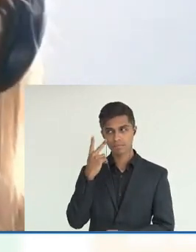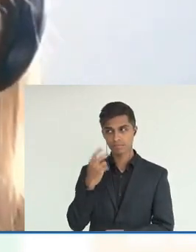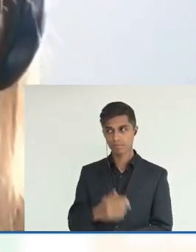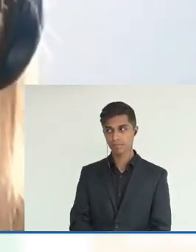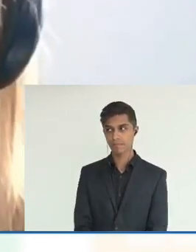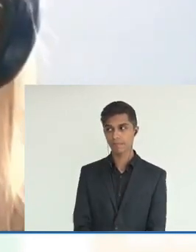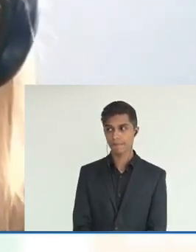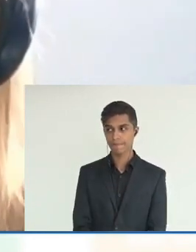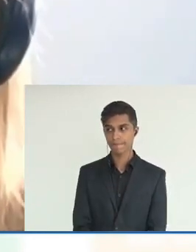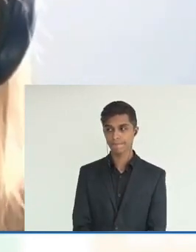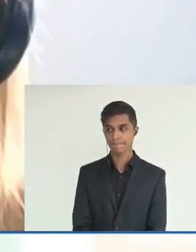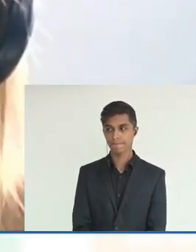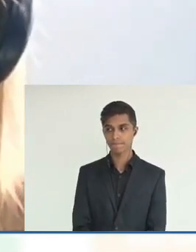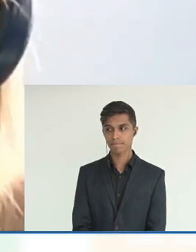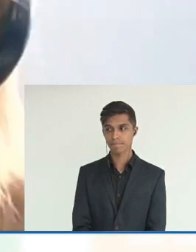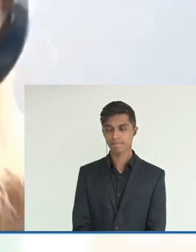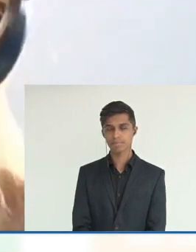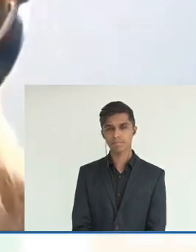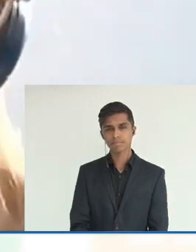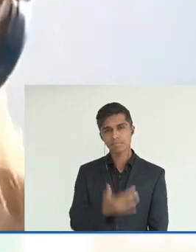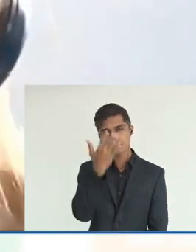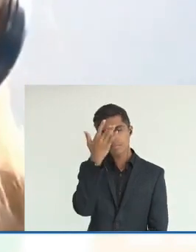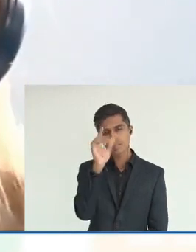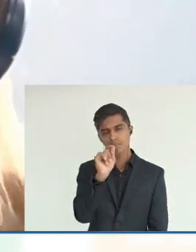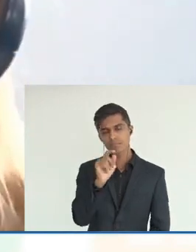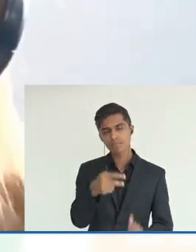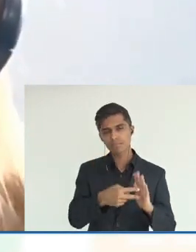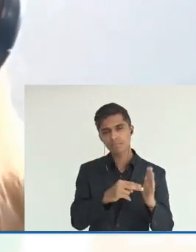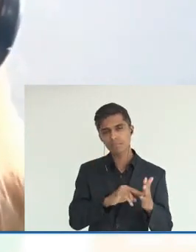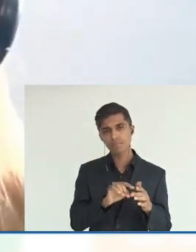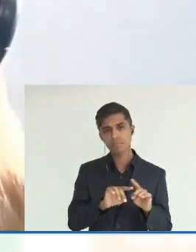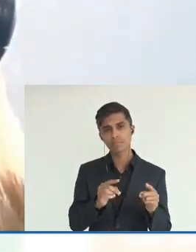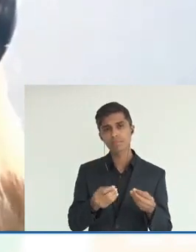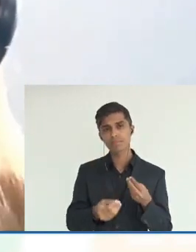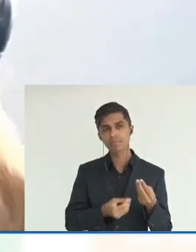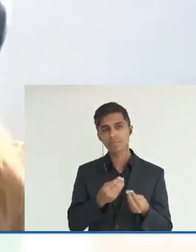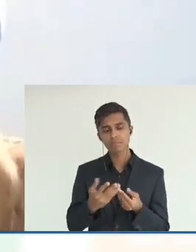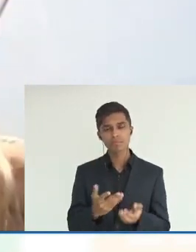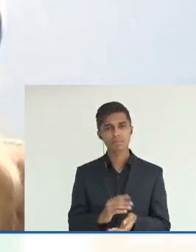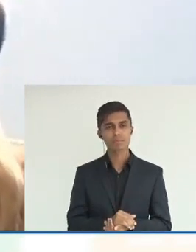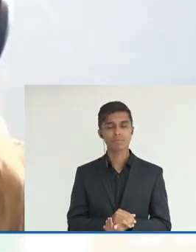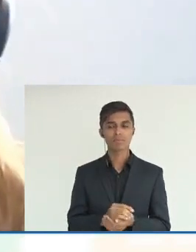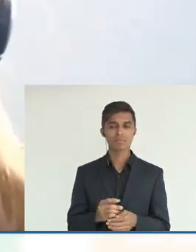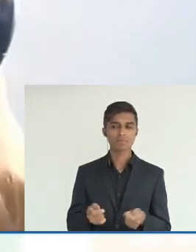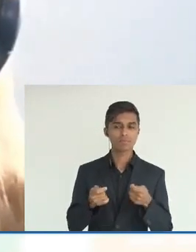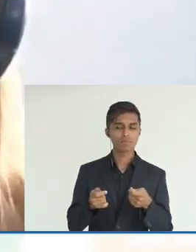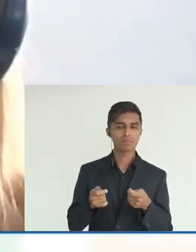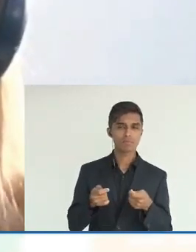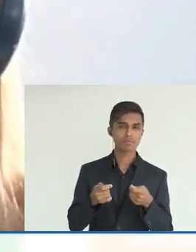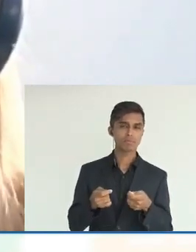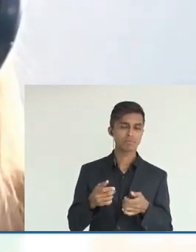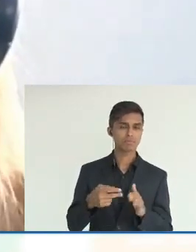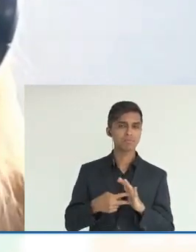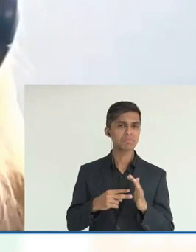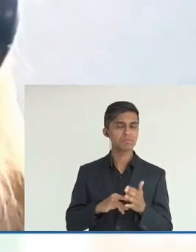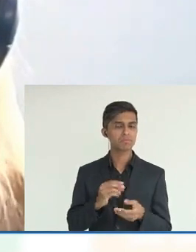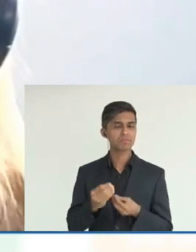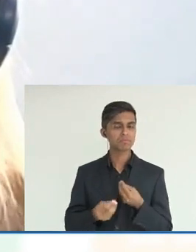Eu não entendi o que ele quis dizer com isso. Acho que ele quis dizer como funciona o controle, como funciona,